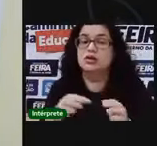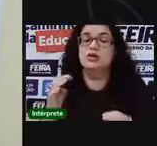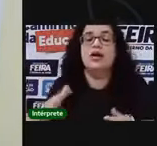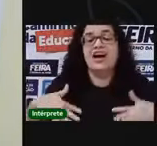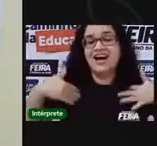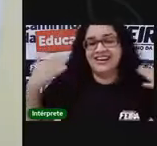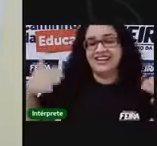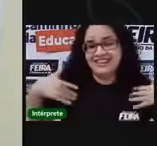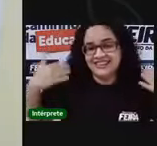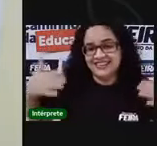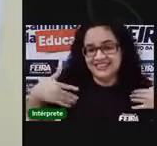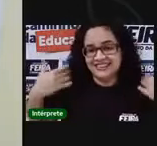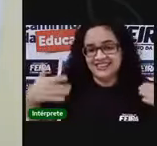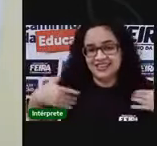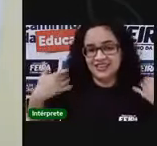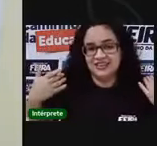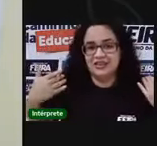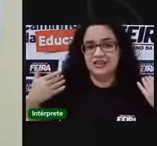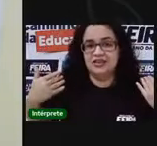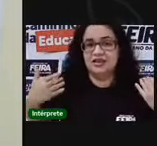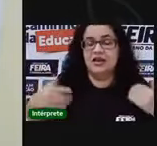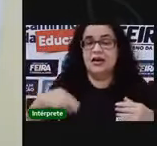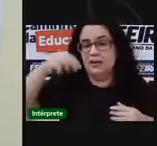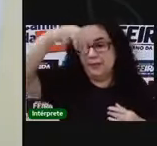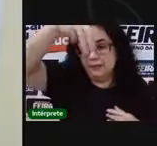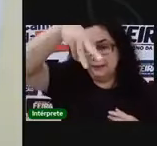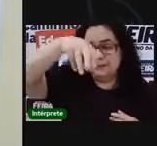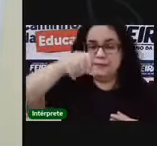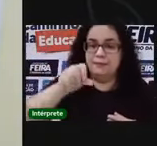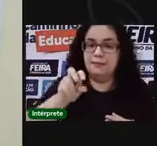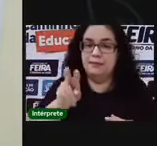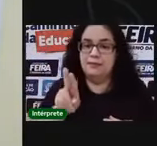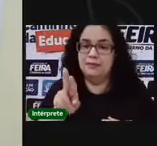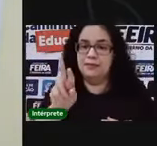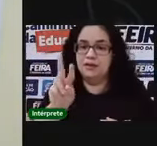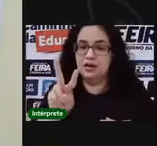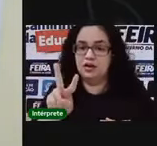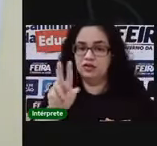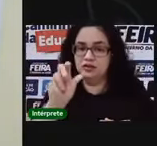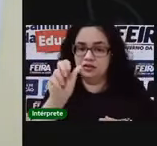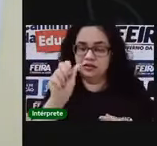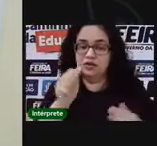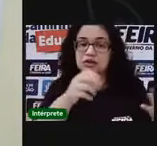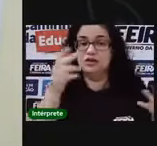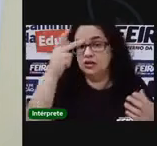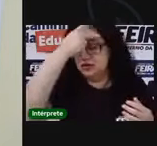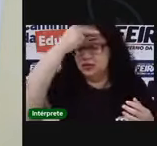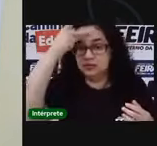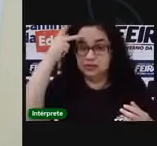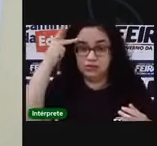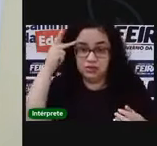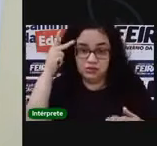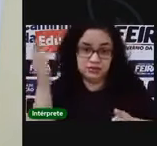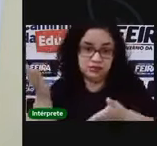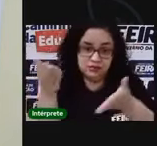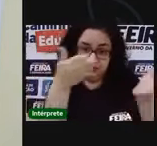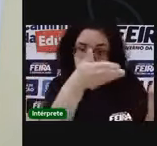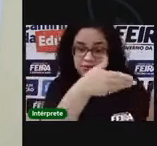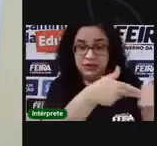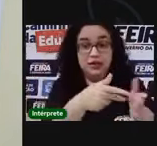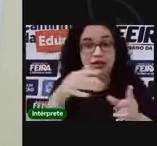muita alegria a Maura e a Angelica, que é uma pessoa linda, quais estão mais